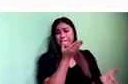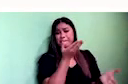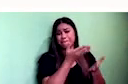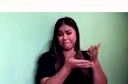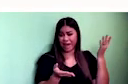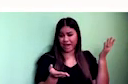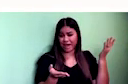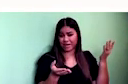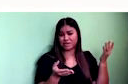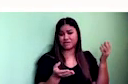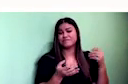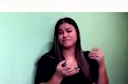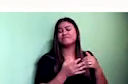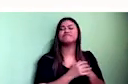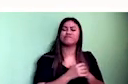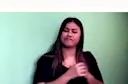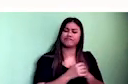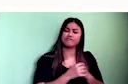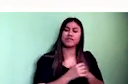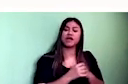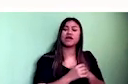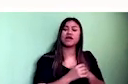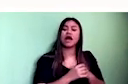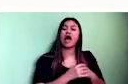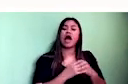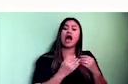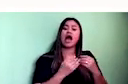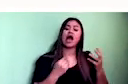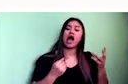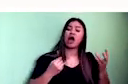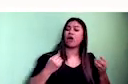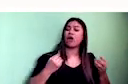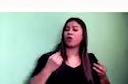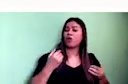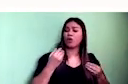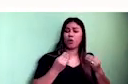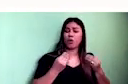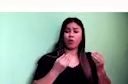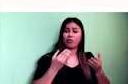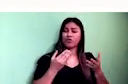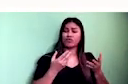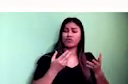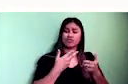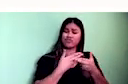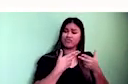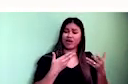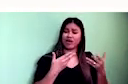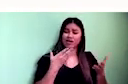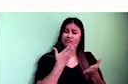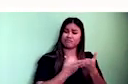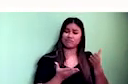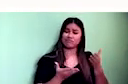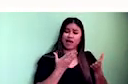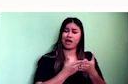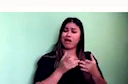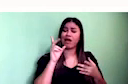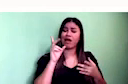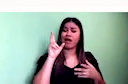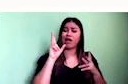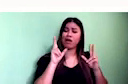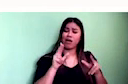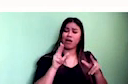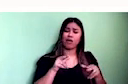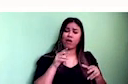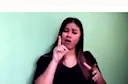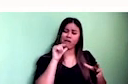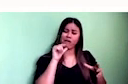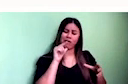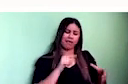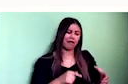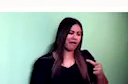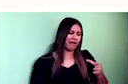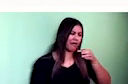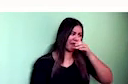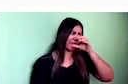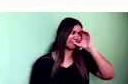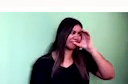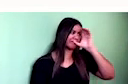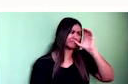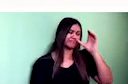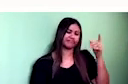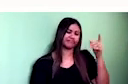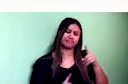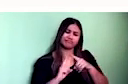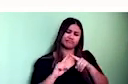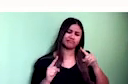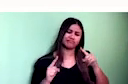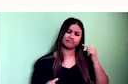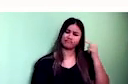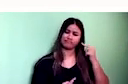substâncias voláteis. Se eu botar numa decocção para ferver, eu vou perder tudo que eu quero. Eu vou tomar uma água com o sabor do cítrico, mas que não vai ter o efeito que